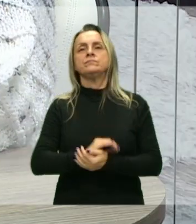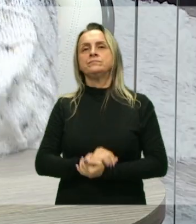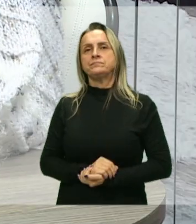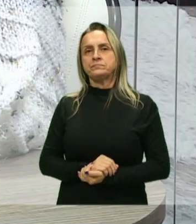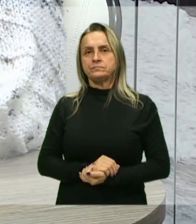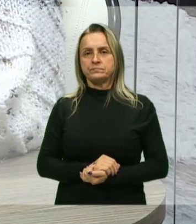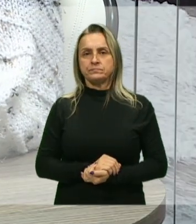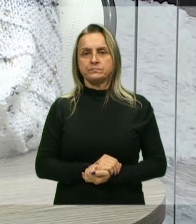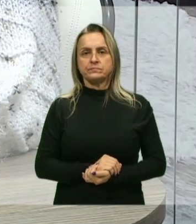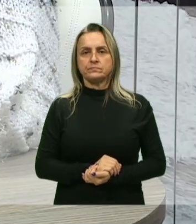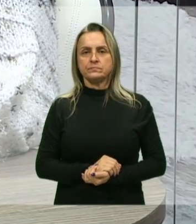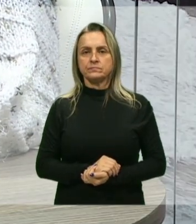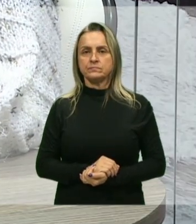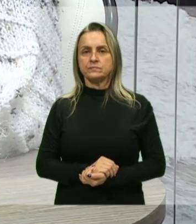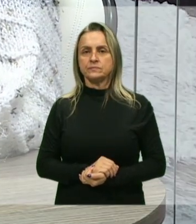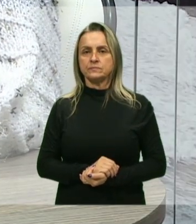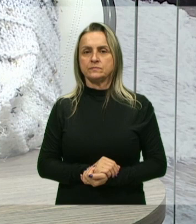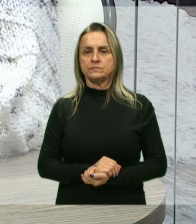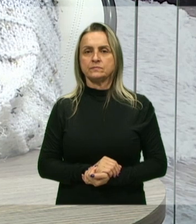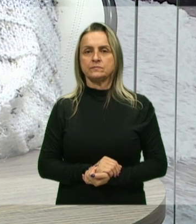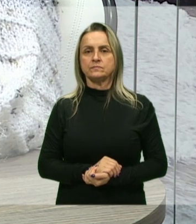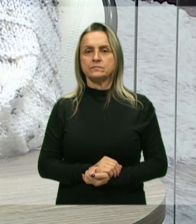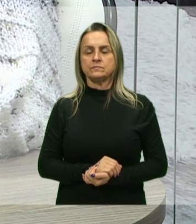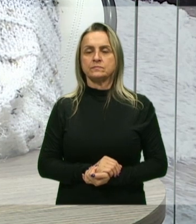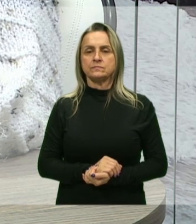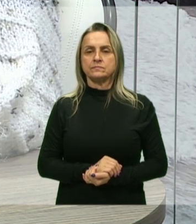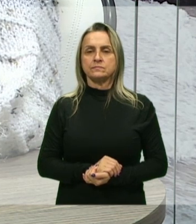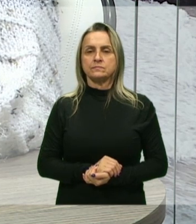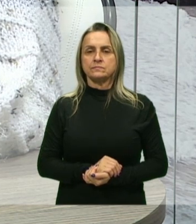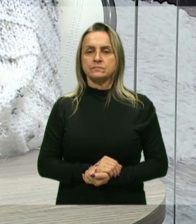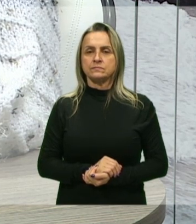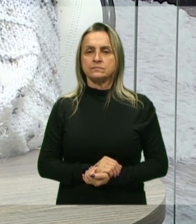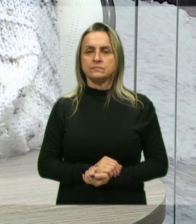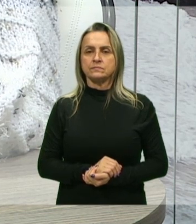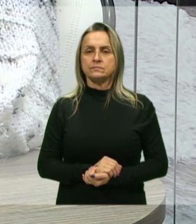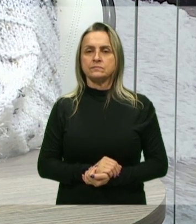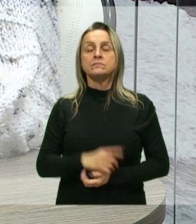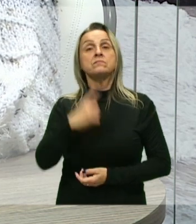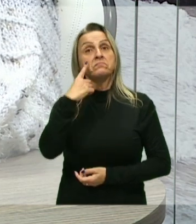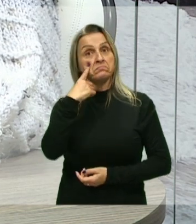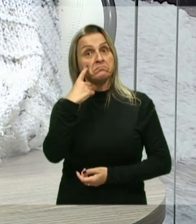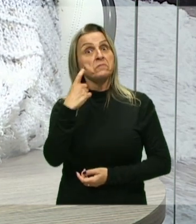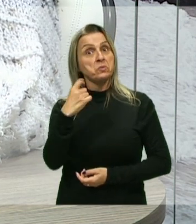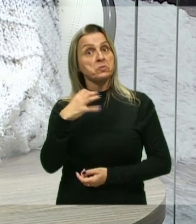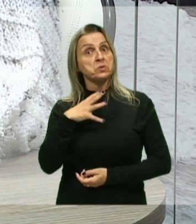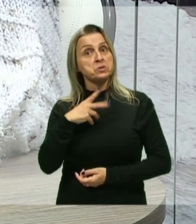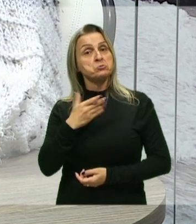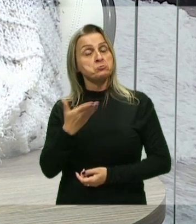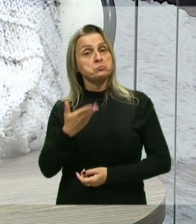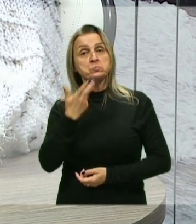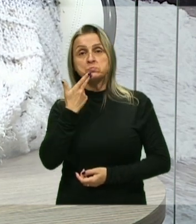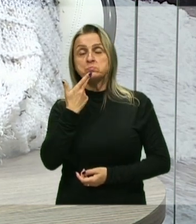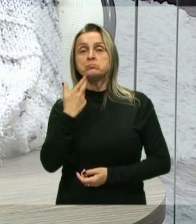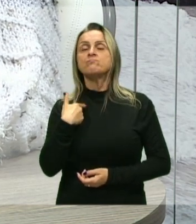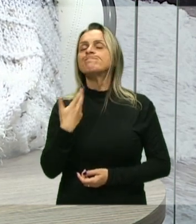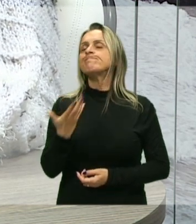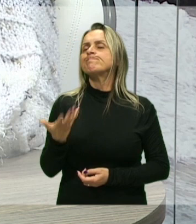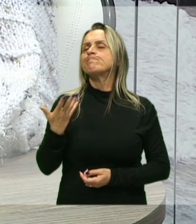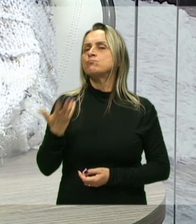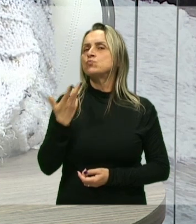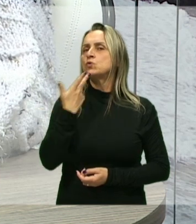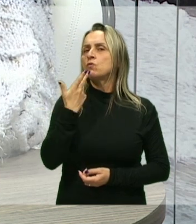Inclusive, eu acho isso que tu estás dizendo é muito interessante. Eu queria abordar com vocês um aspecto que não está exatamente